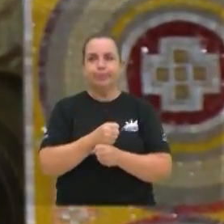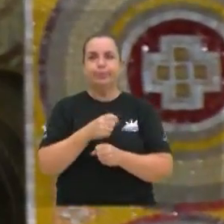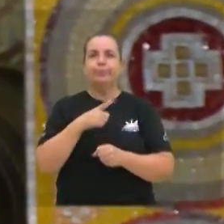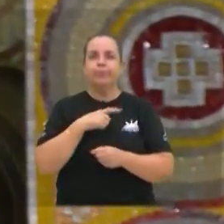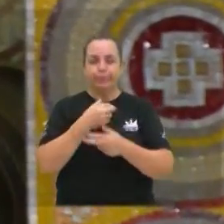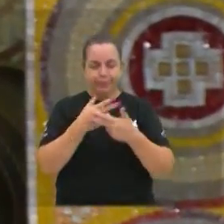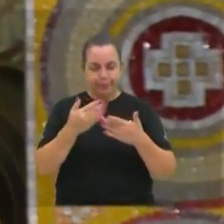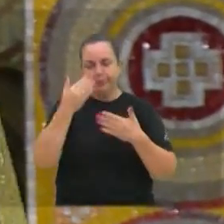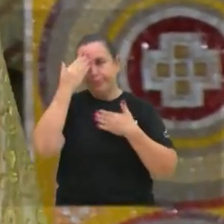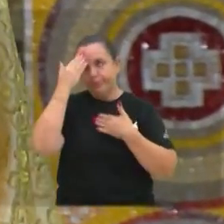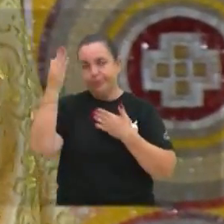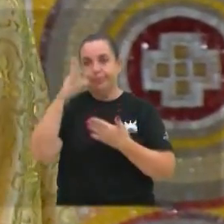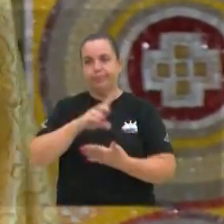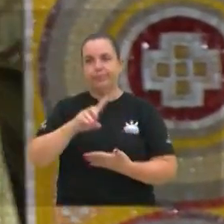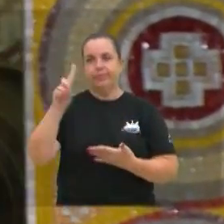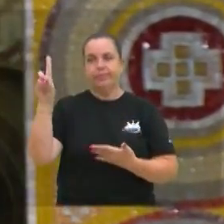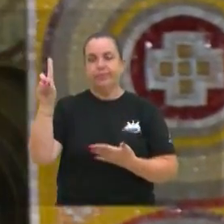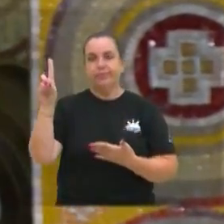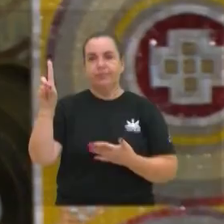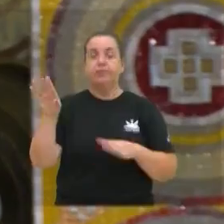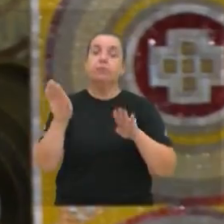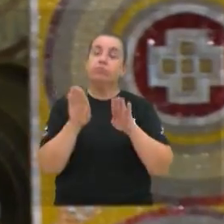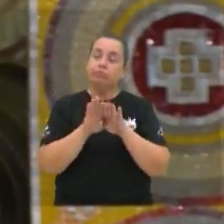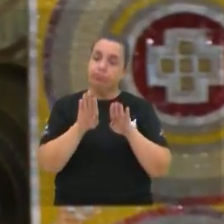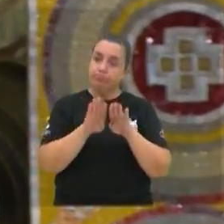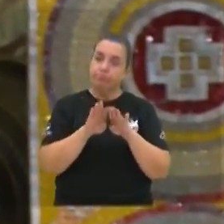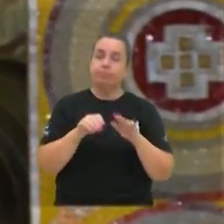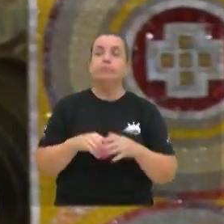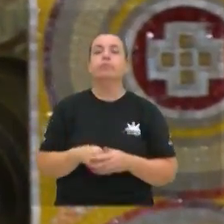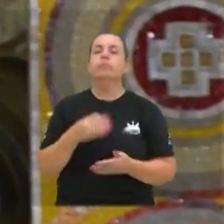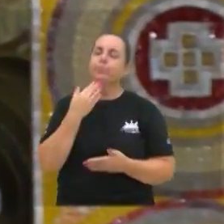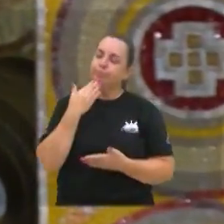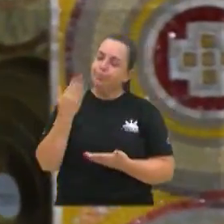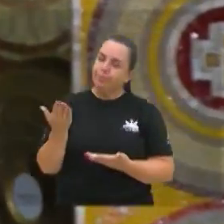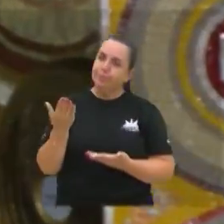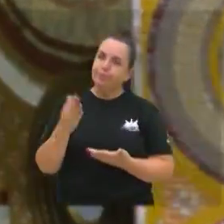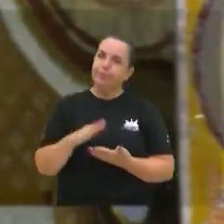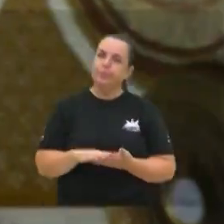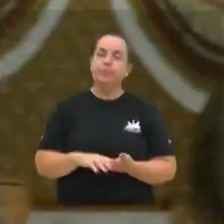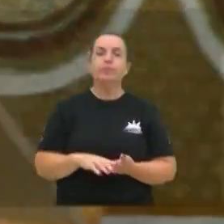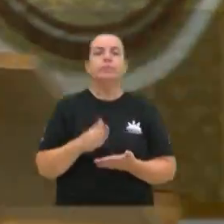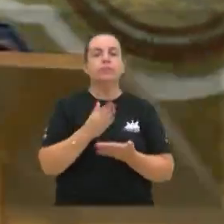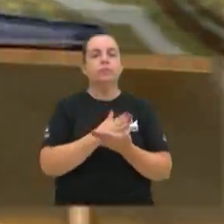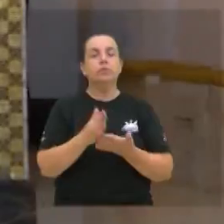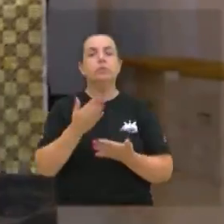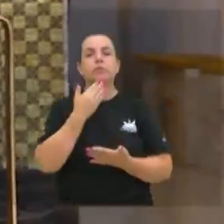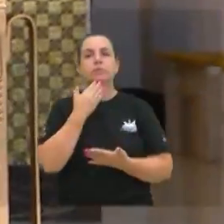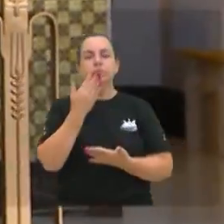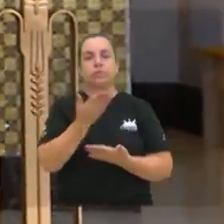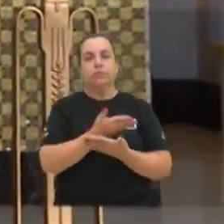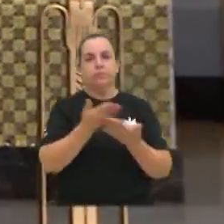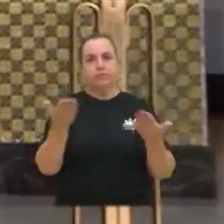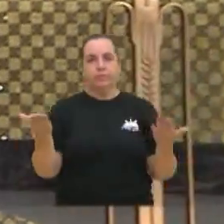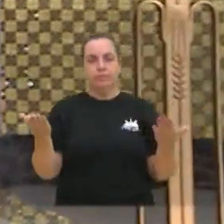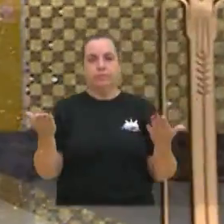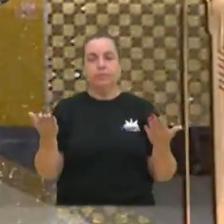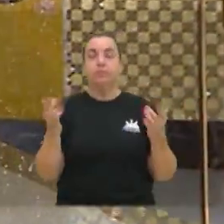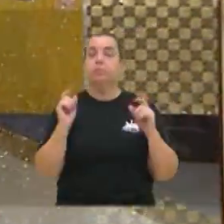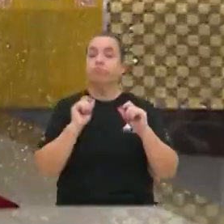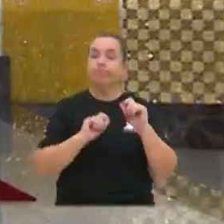gente agradecer a Deus e ao mesmo tempo pedir. E eu quero começar pedindo, porque é assim, ó.